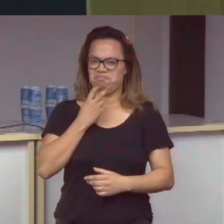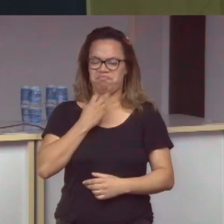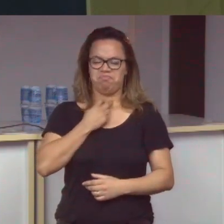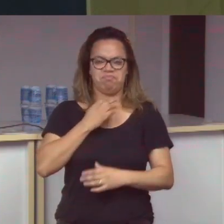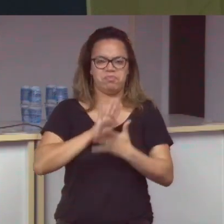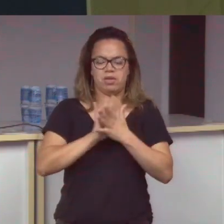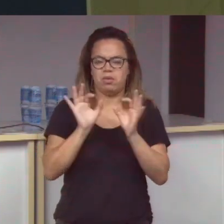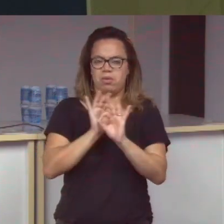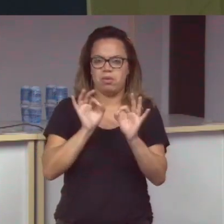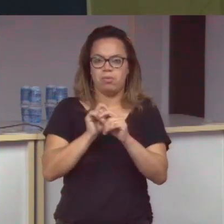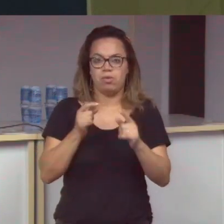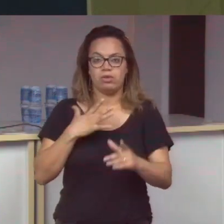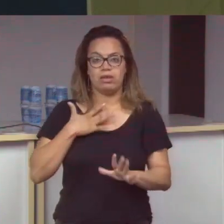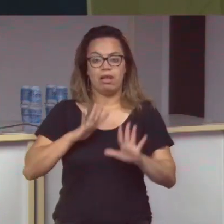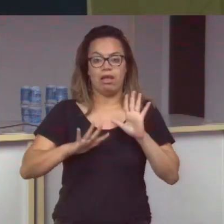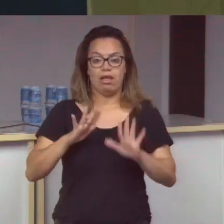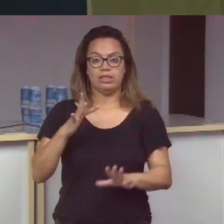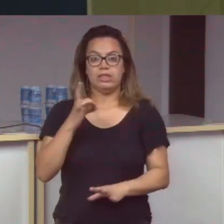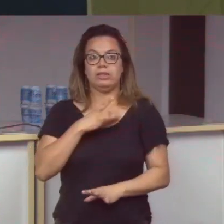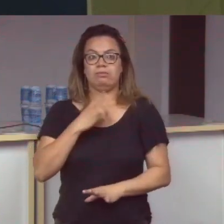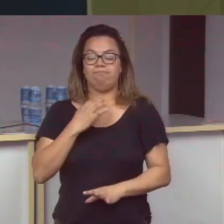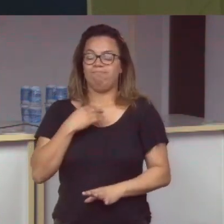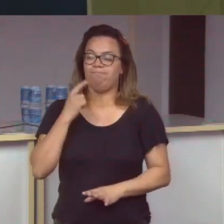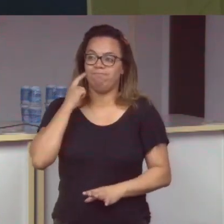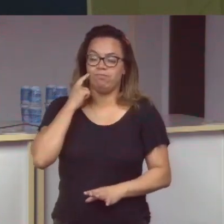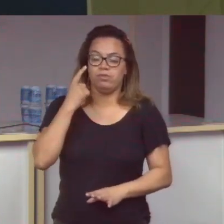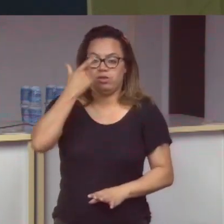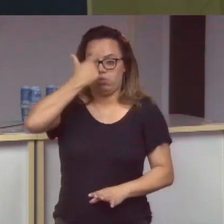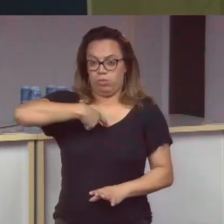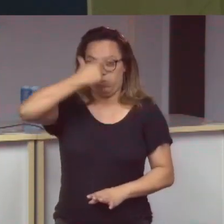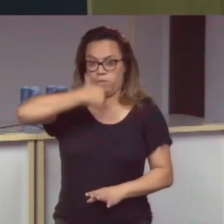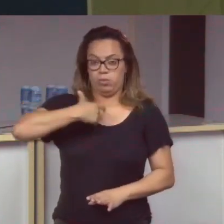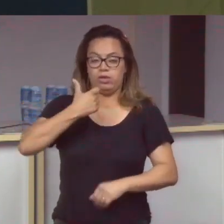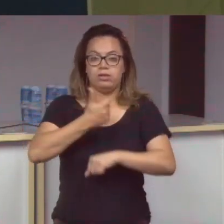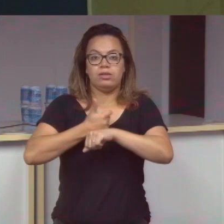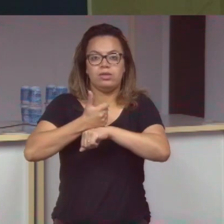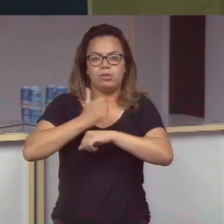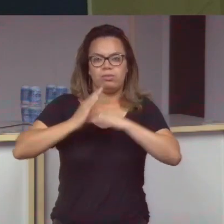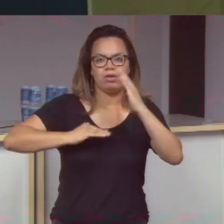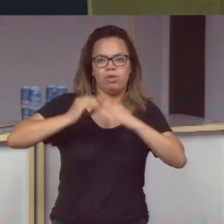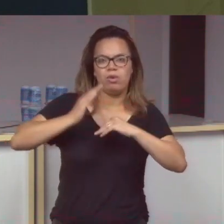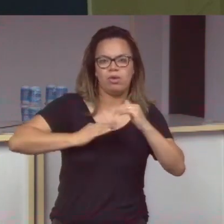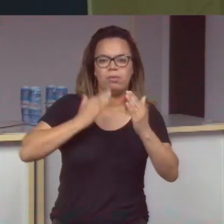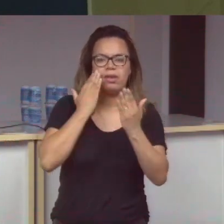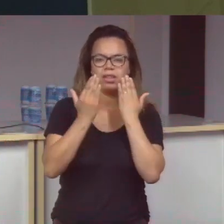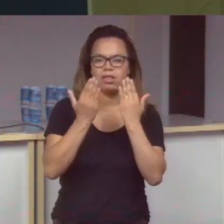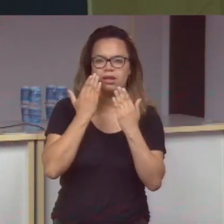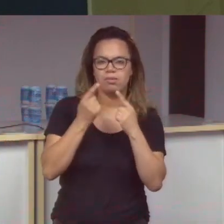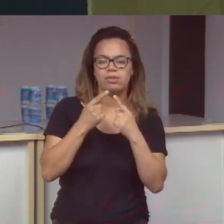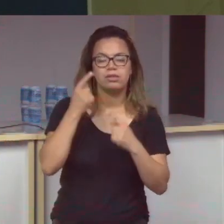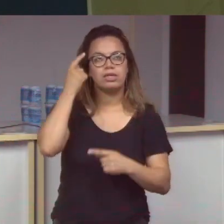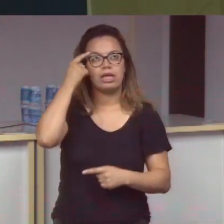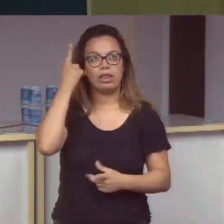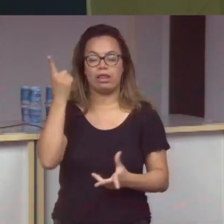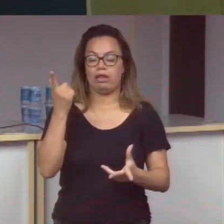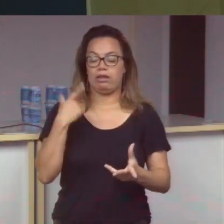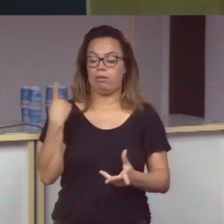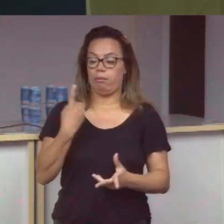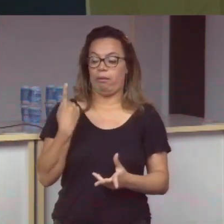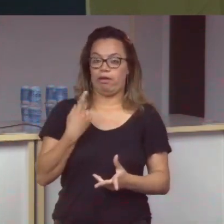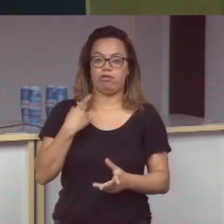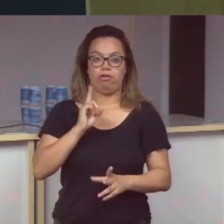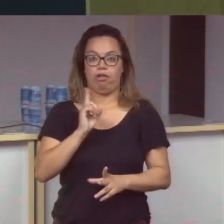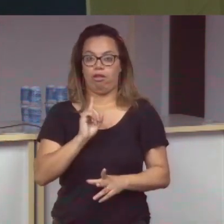temo um pouco por uma posição dos colegas psicólogos que entendem assim, a